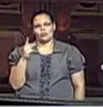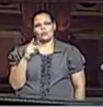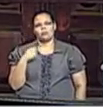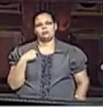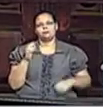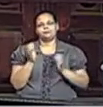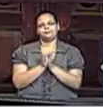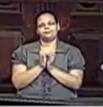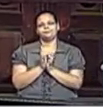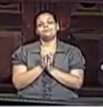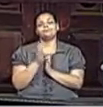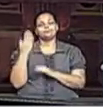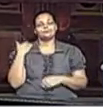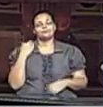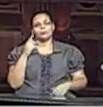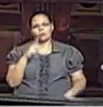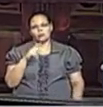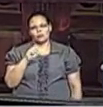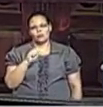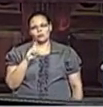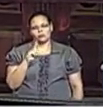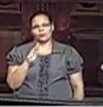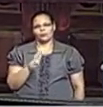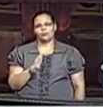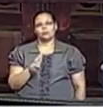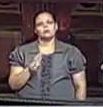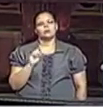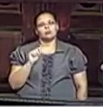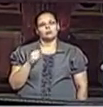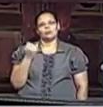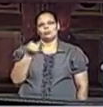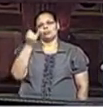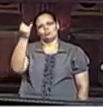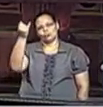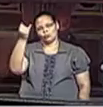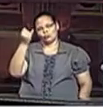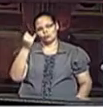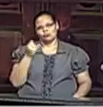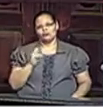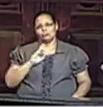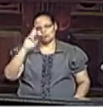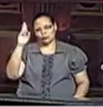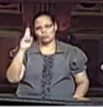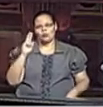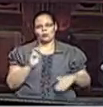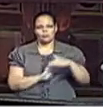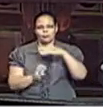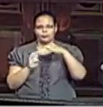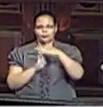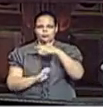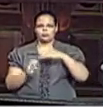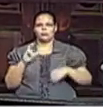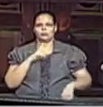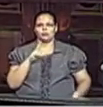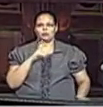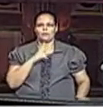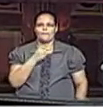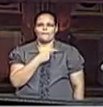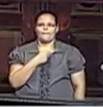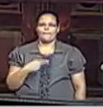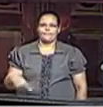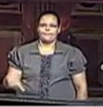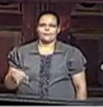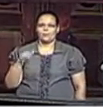partido, quando o PSDB liderou um processo importante no Brasil de privatizações, à época do governo do